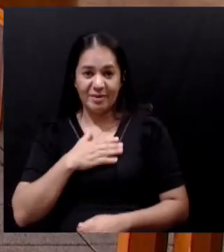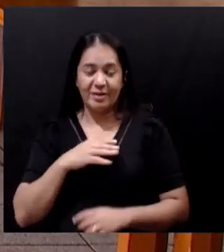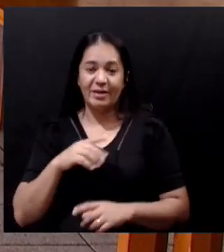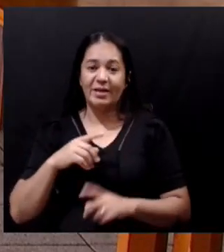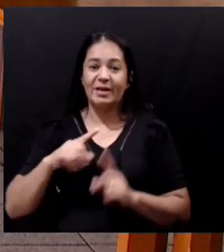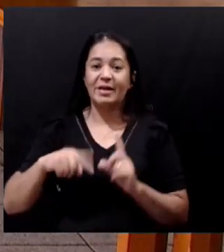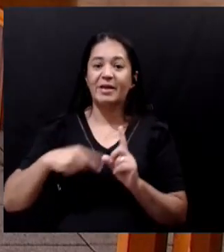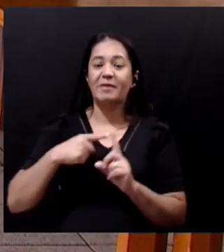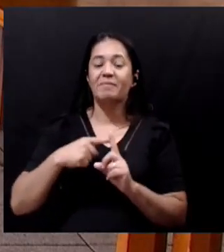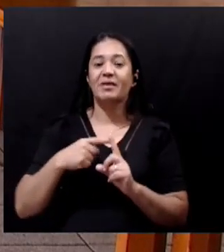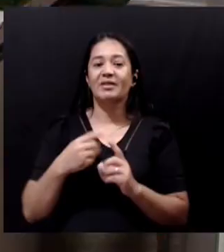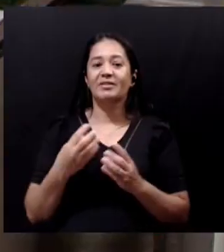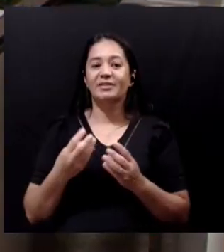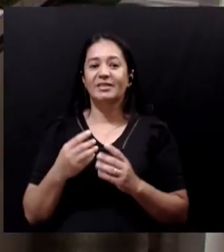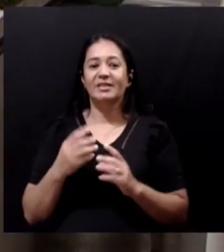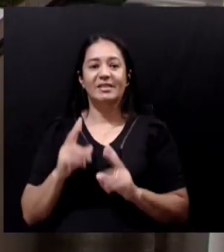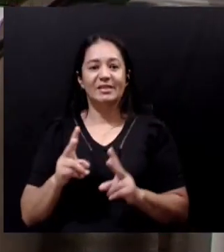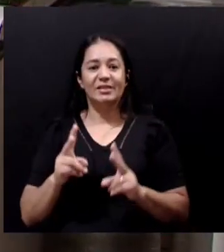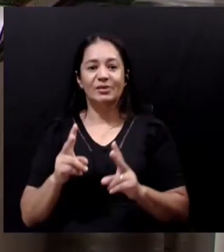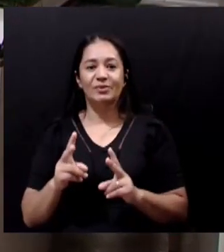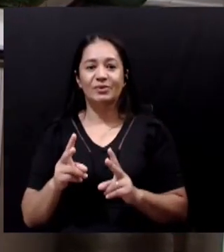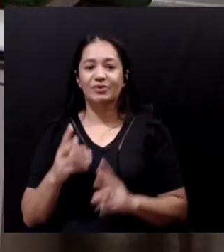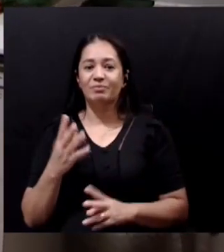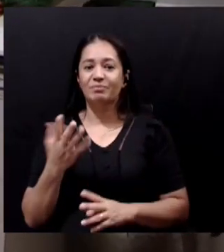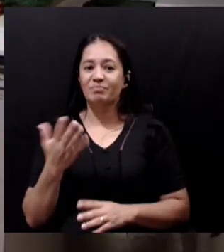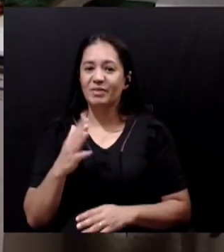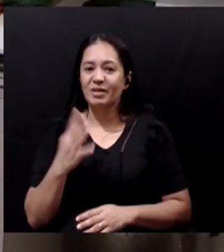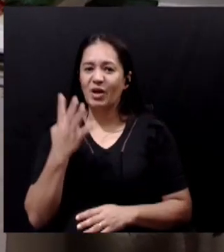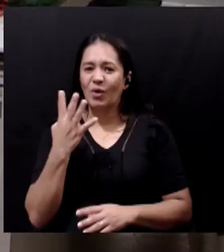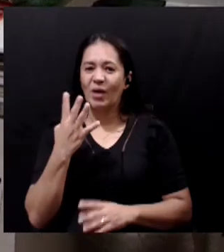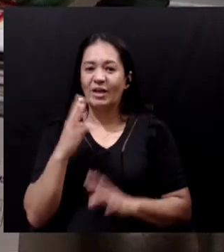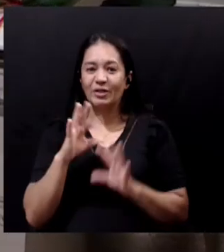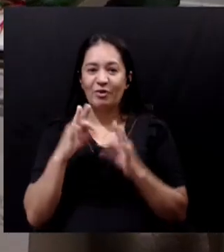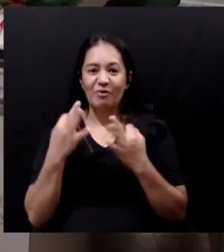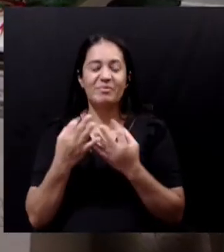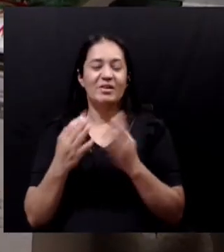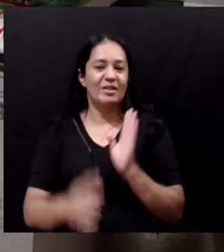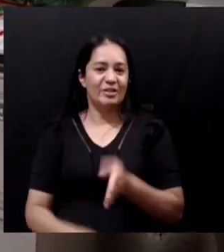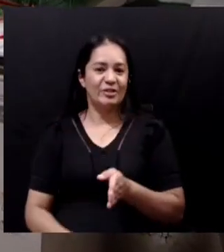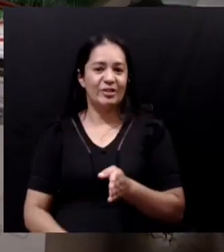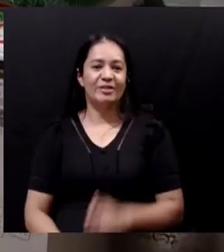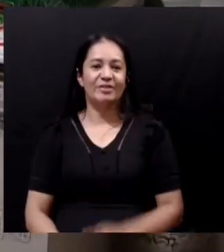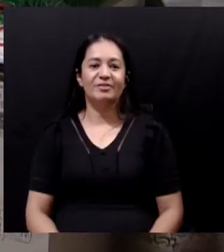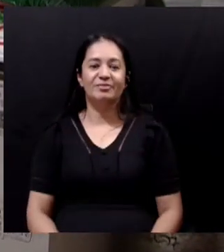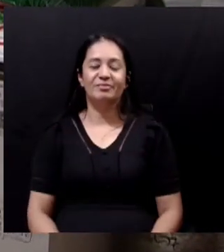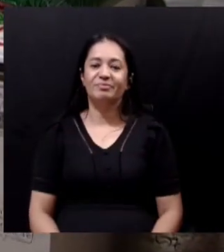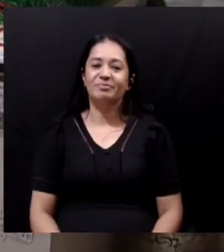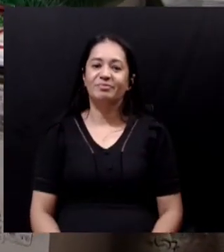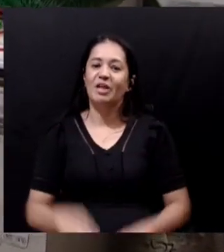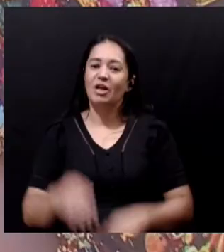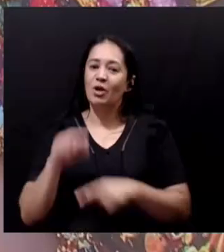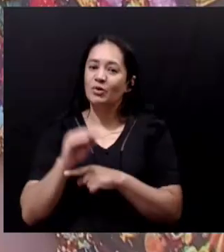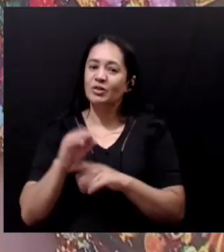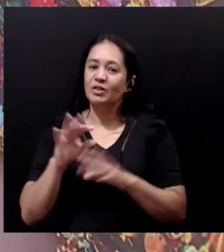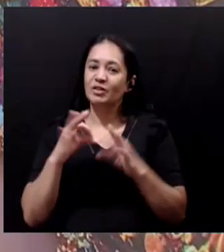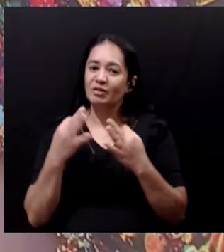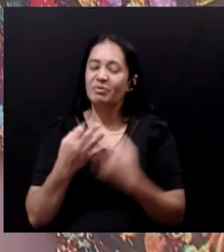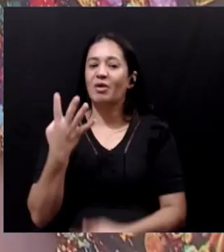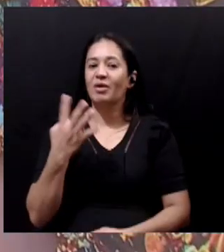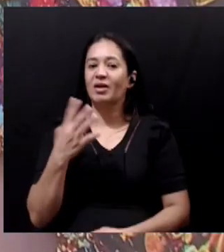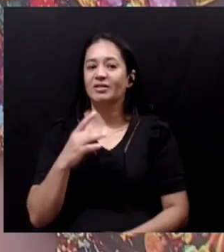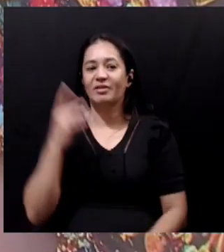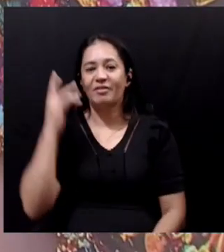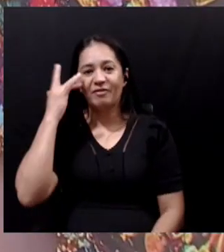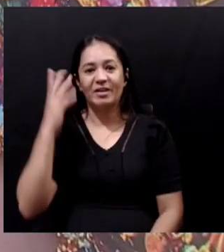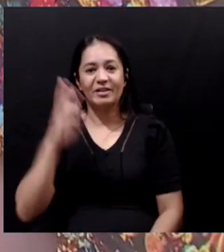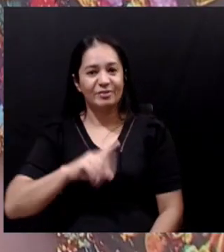tudo sai de 4 para 4 famílias, né? O sustento para 4 famílias não é fácil, não. Lá na década